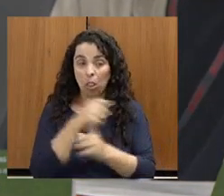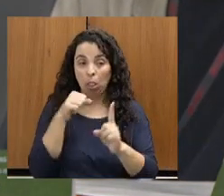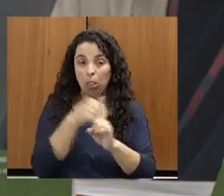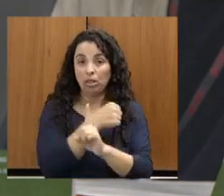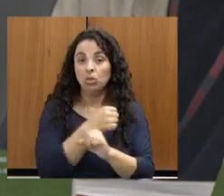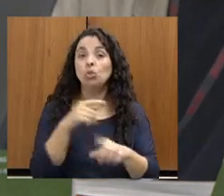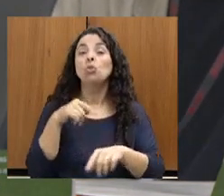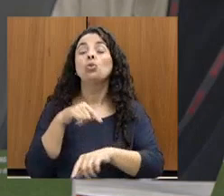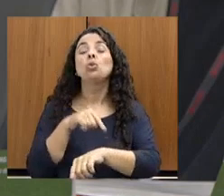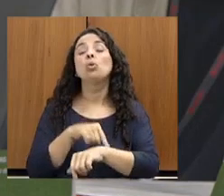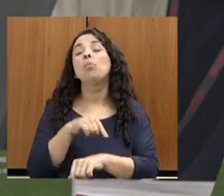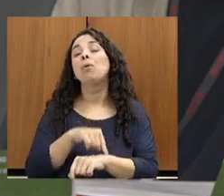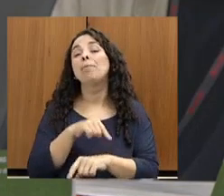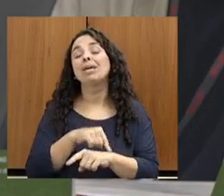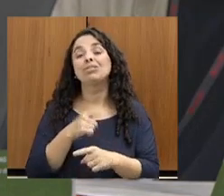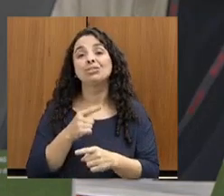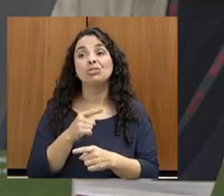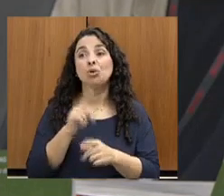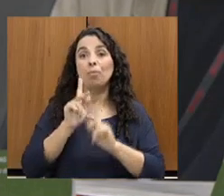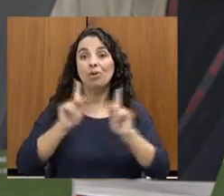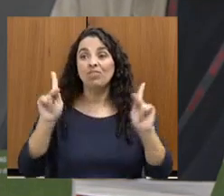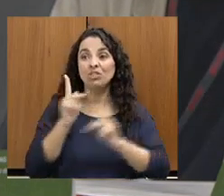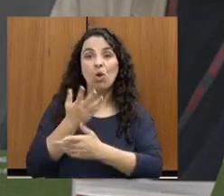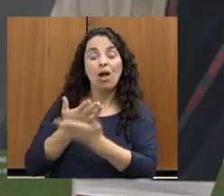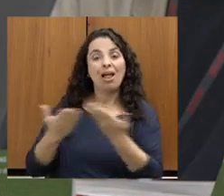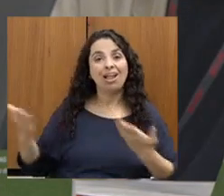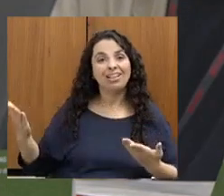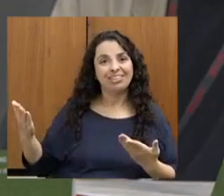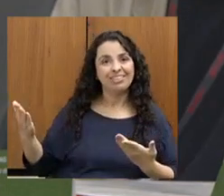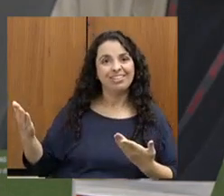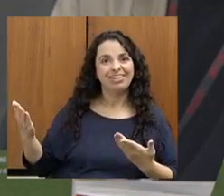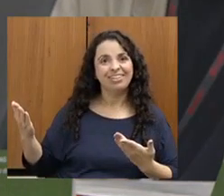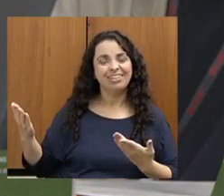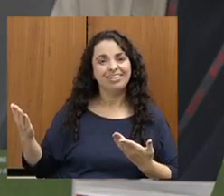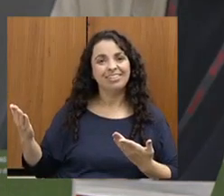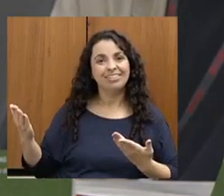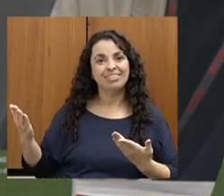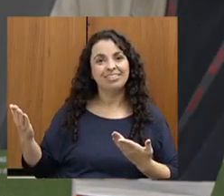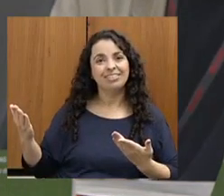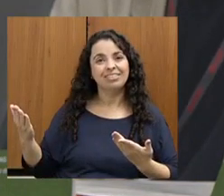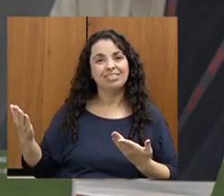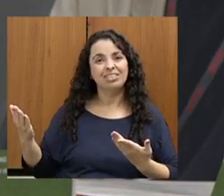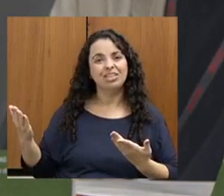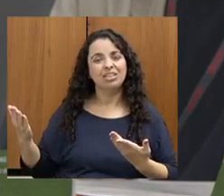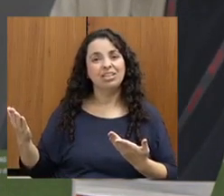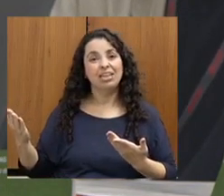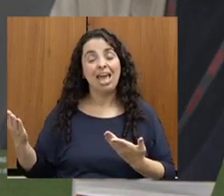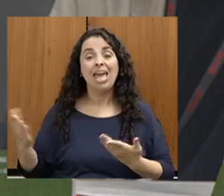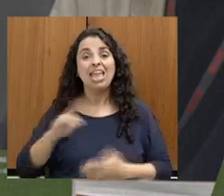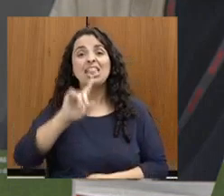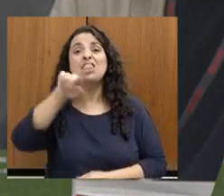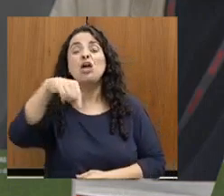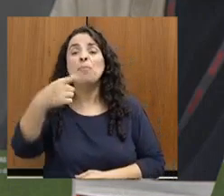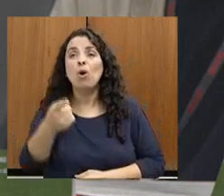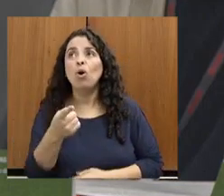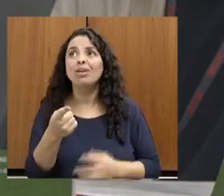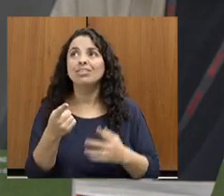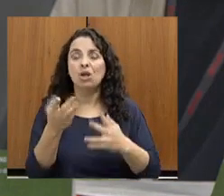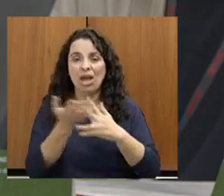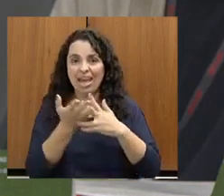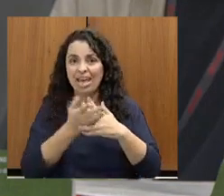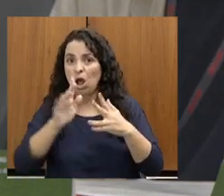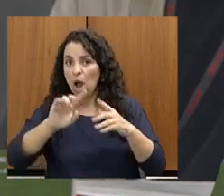e a água foi após o sinal do recreio. Como é que esse professor